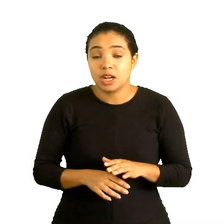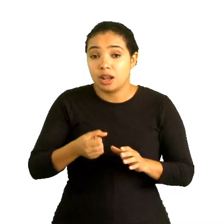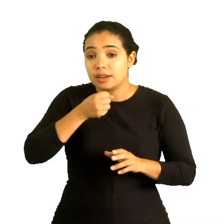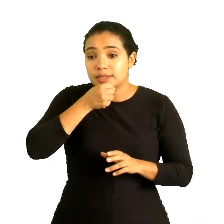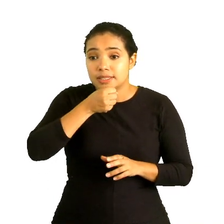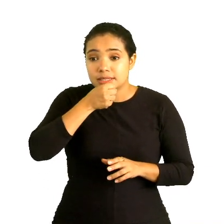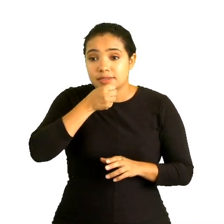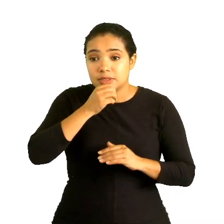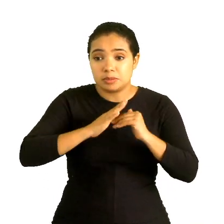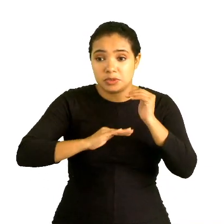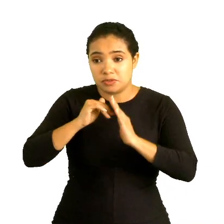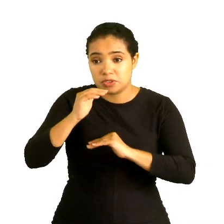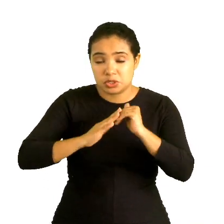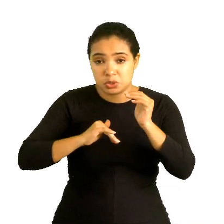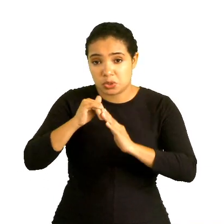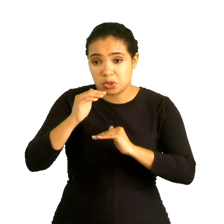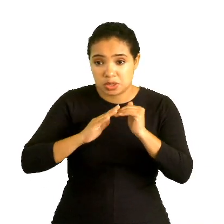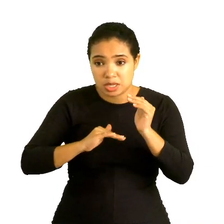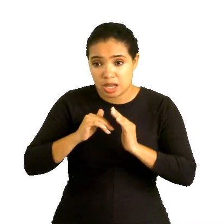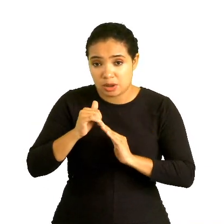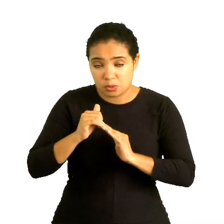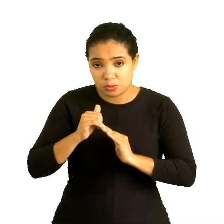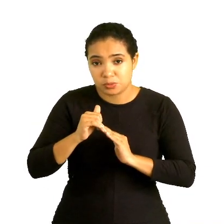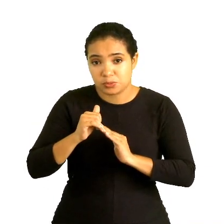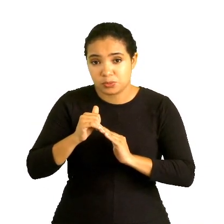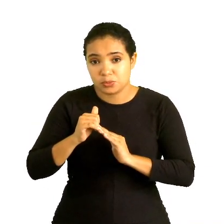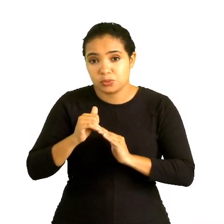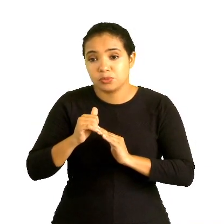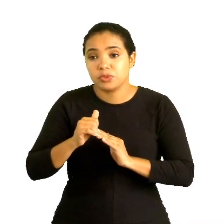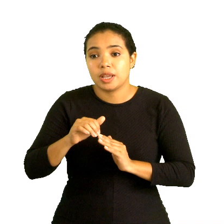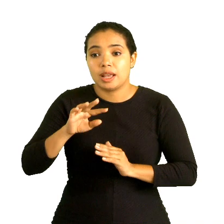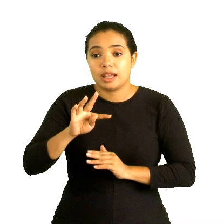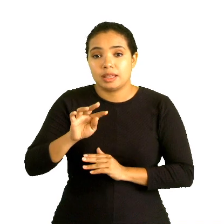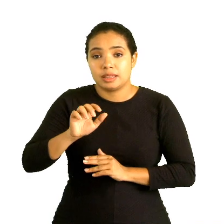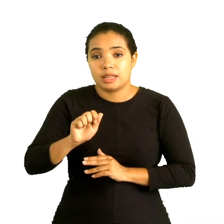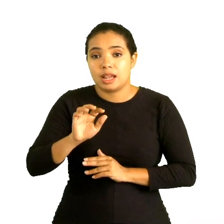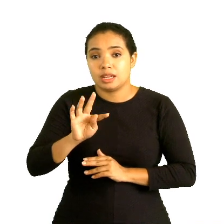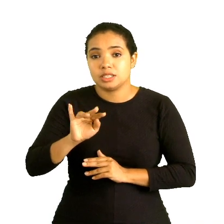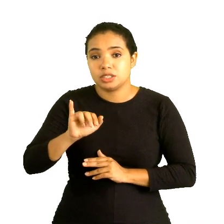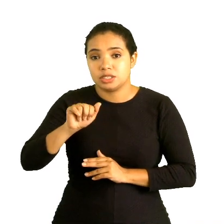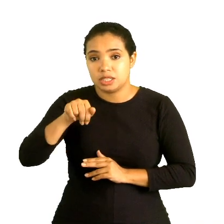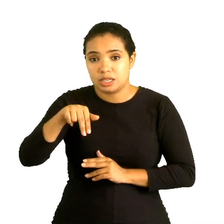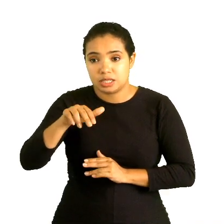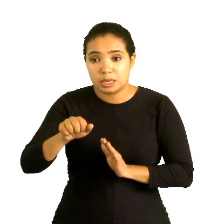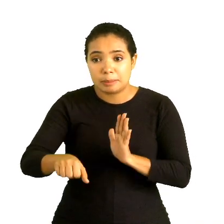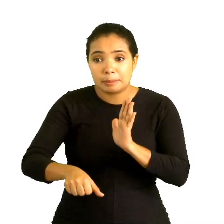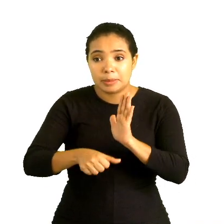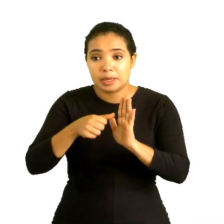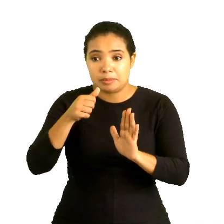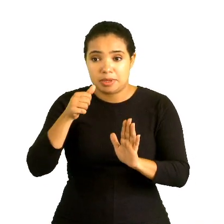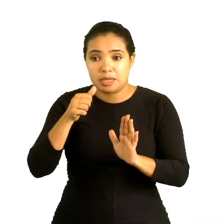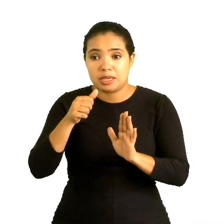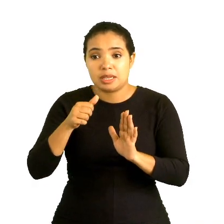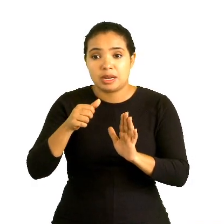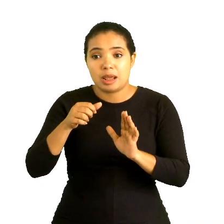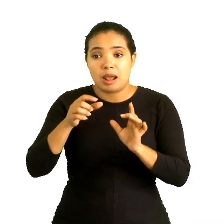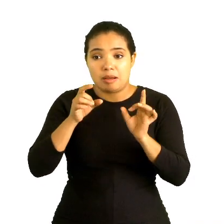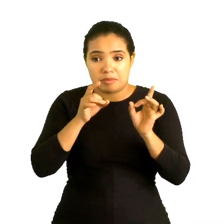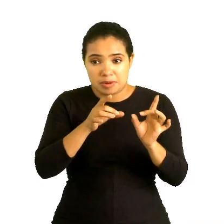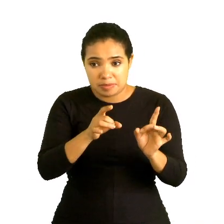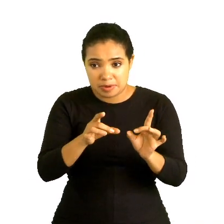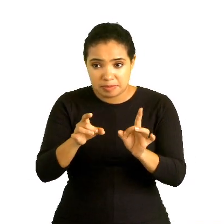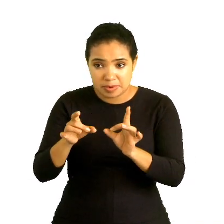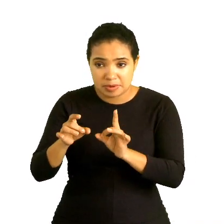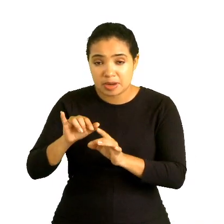Entrevista com profissional de marketing digital. Tatiane Ribeiro, uma das primeiras marqueteiras a implantar